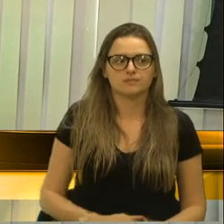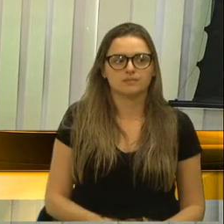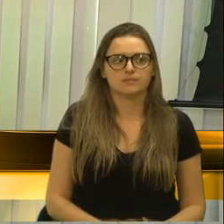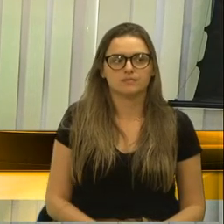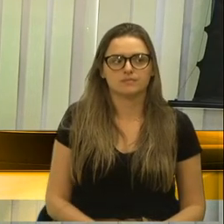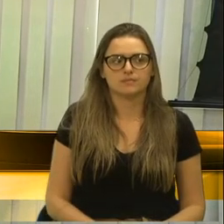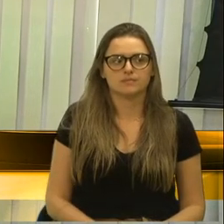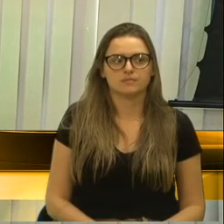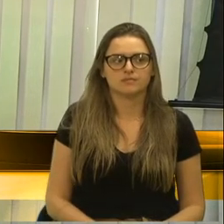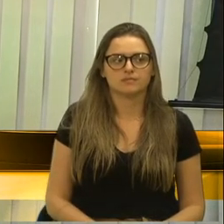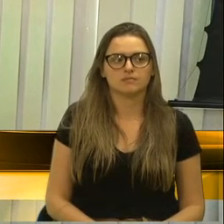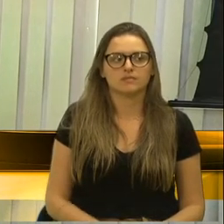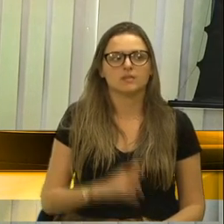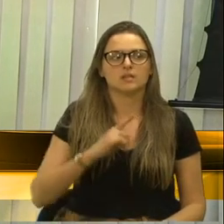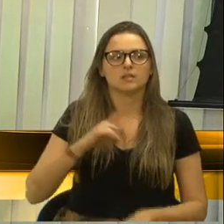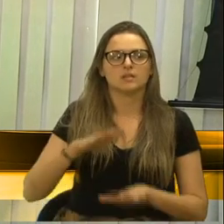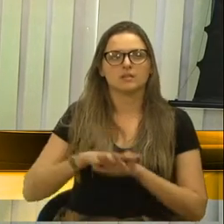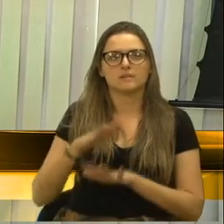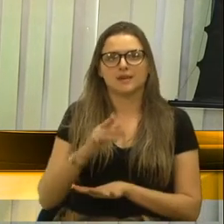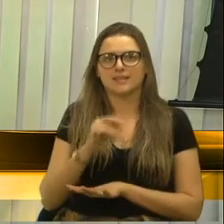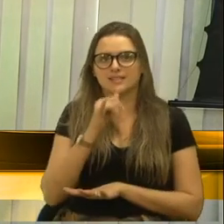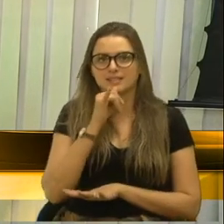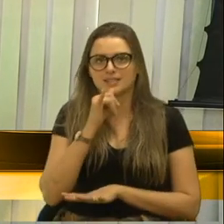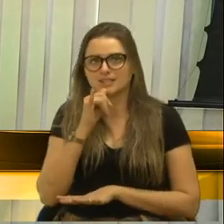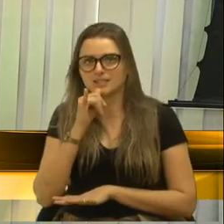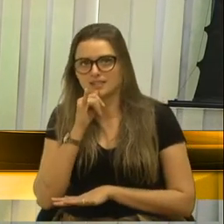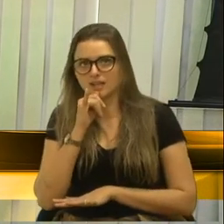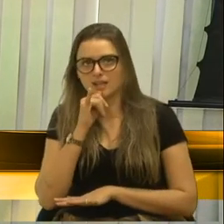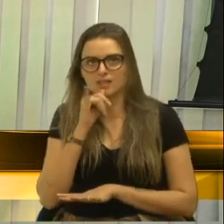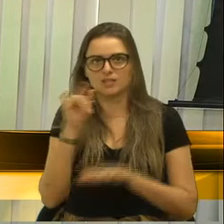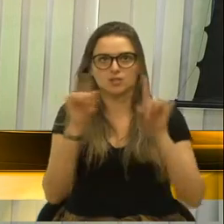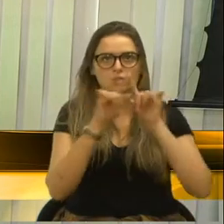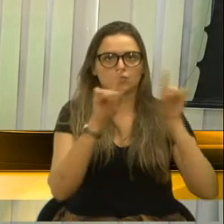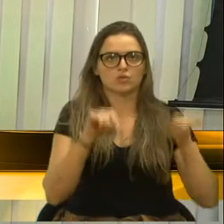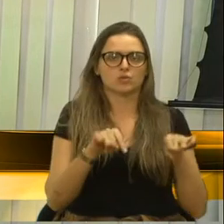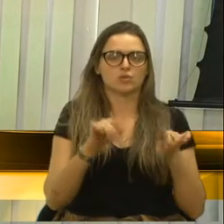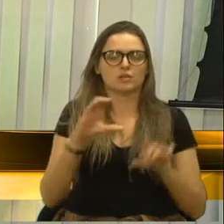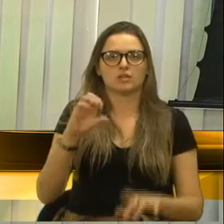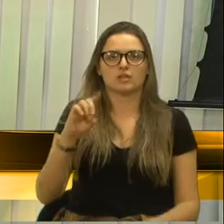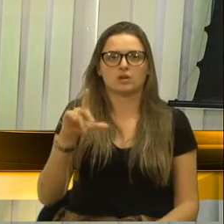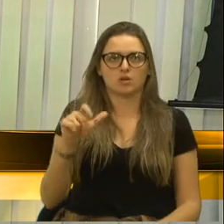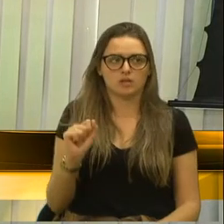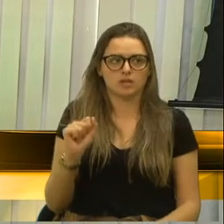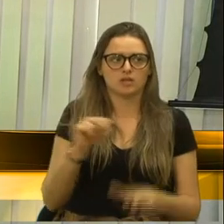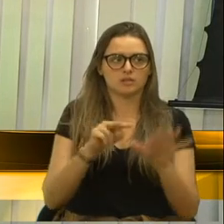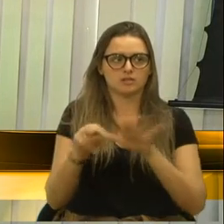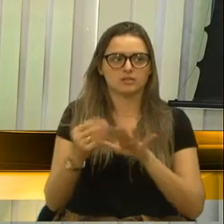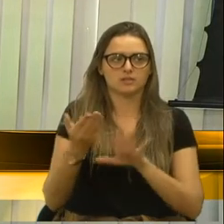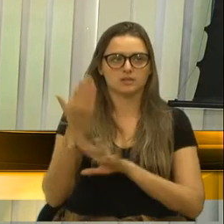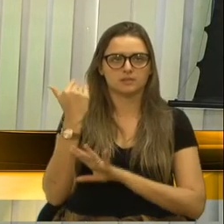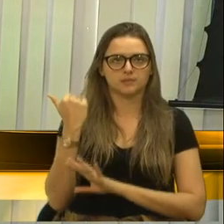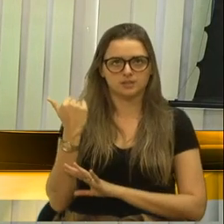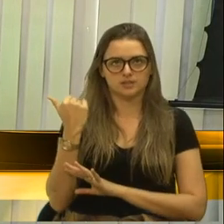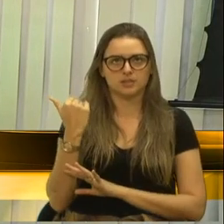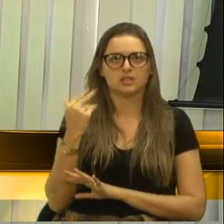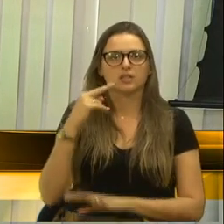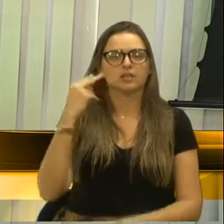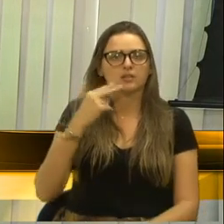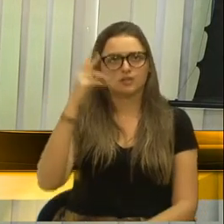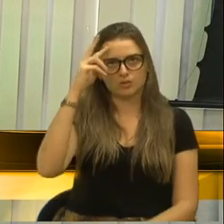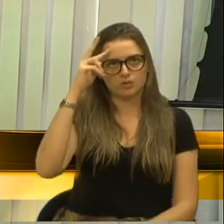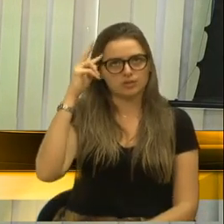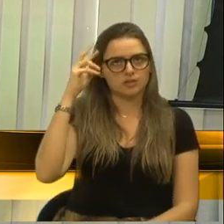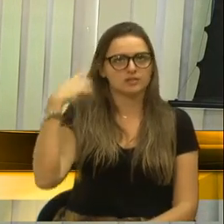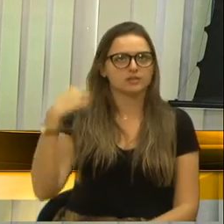a ampliação da testagem dos funcionários da Codeca, já que semana passada os vereadores, nós estivemos lá, o vereador Velucino, a vereadora